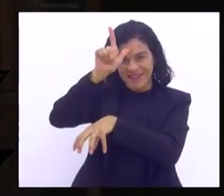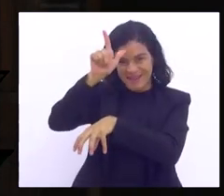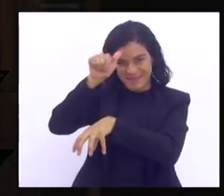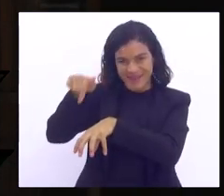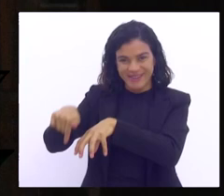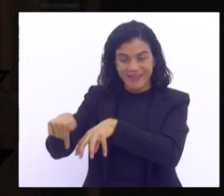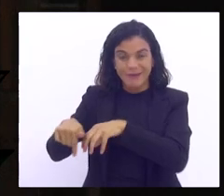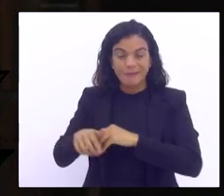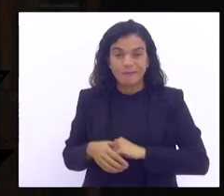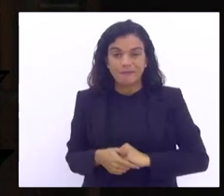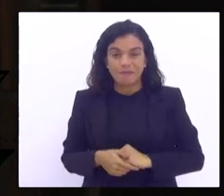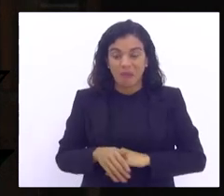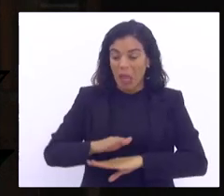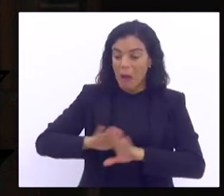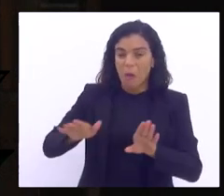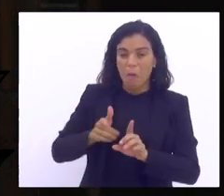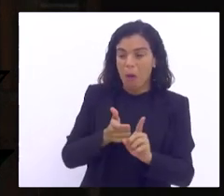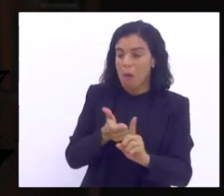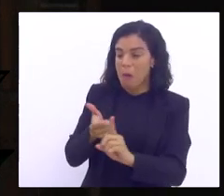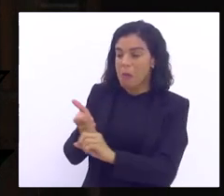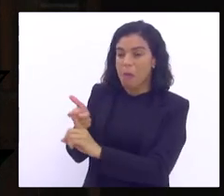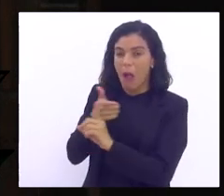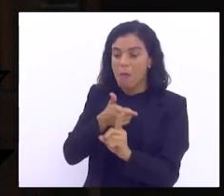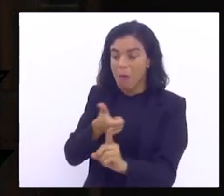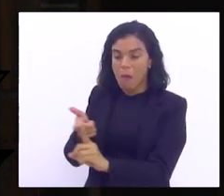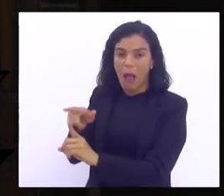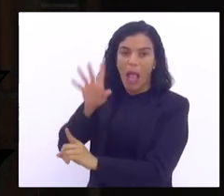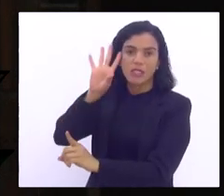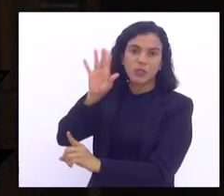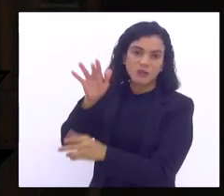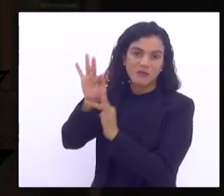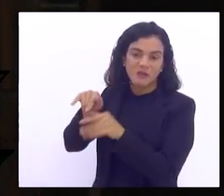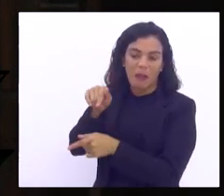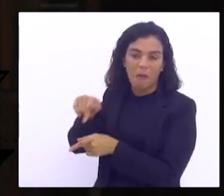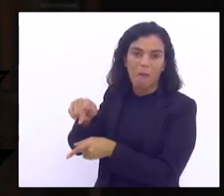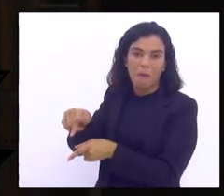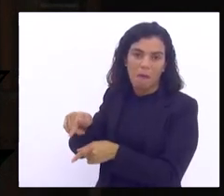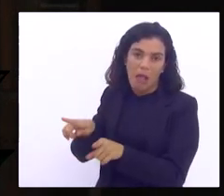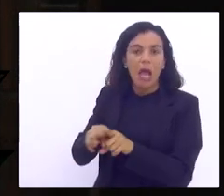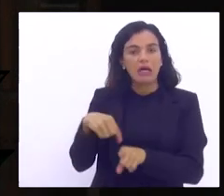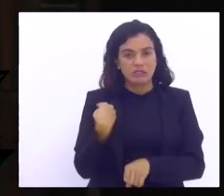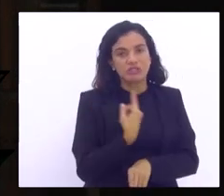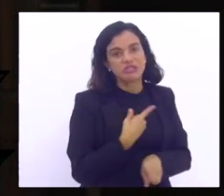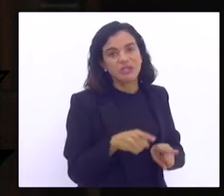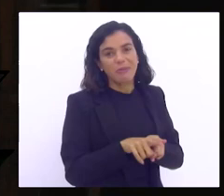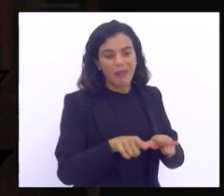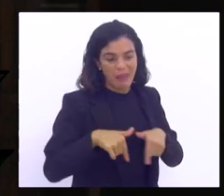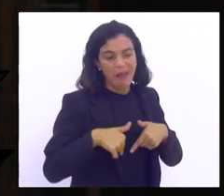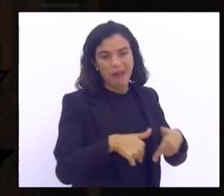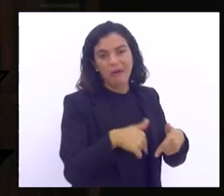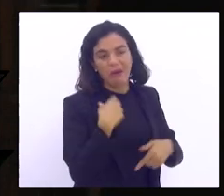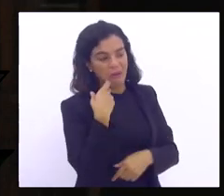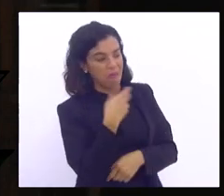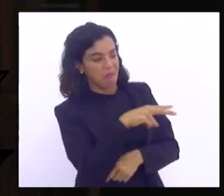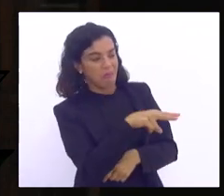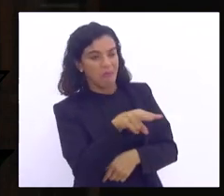acabou. Essa é a solução final. Então, estamos caminhando também para este tipo de solução